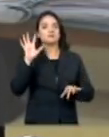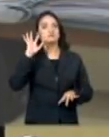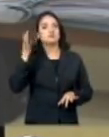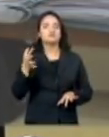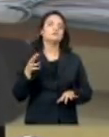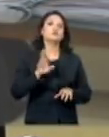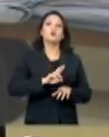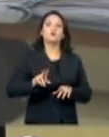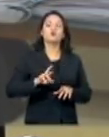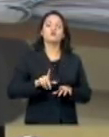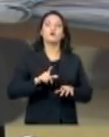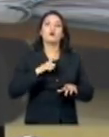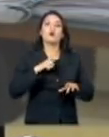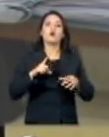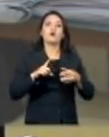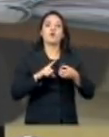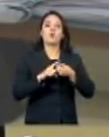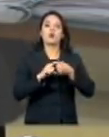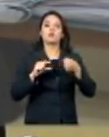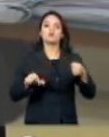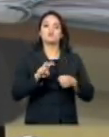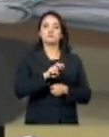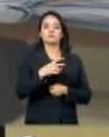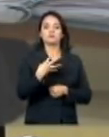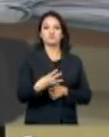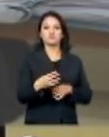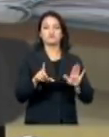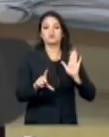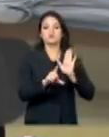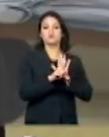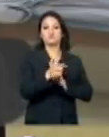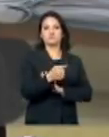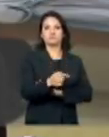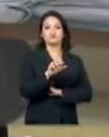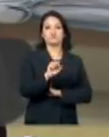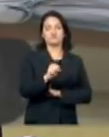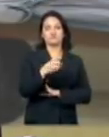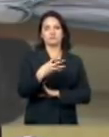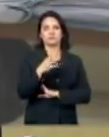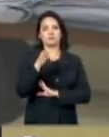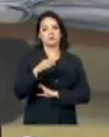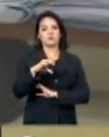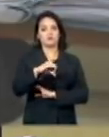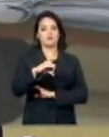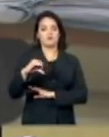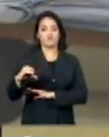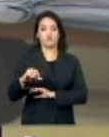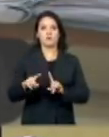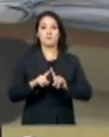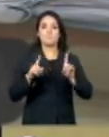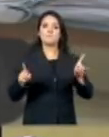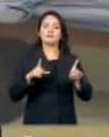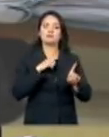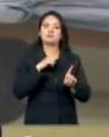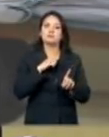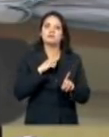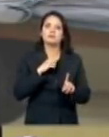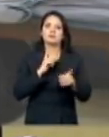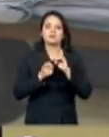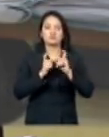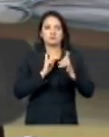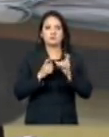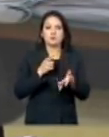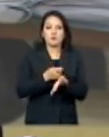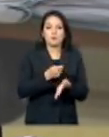artigo 54 da lei 9.784 99 impõe à administração a sua mula só